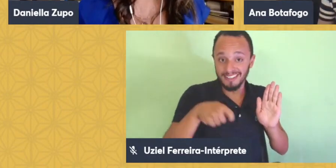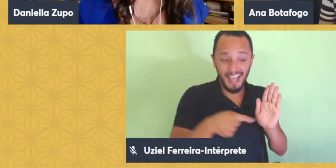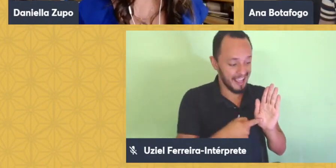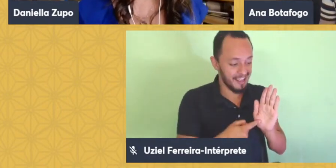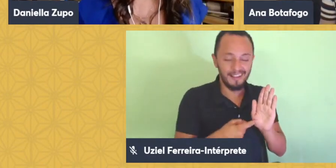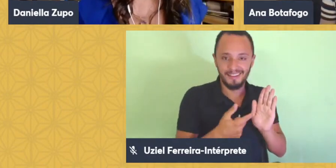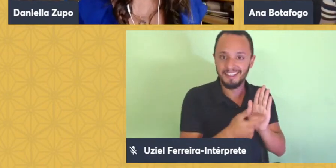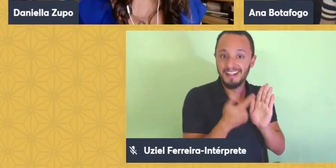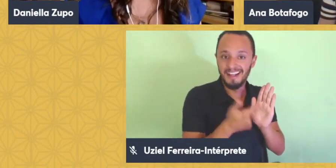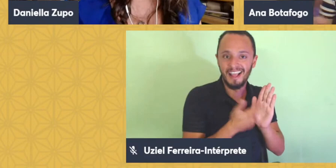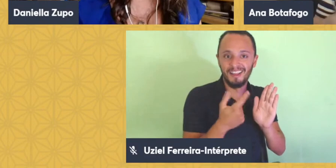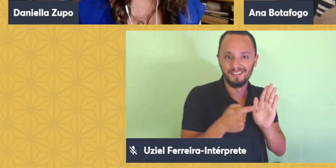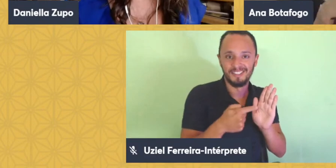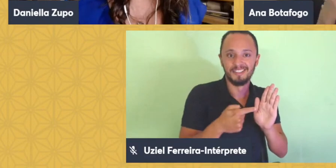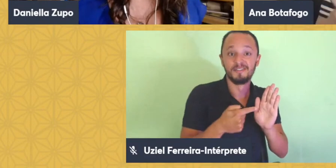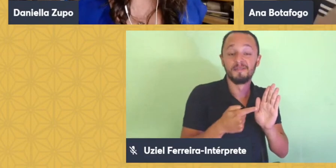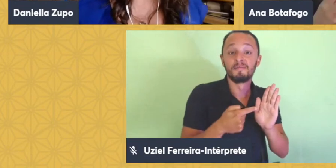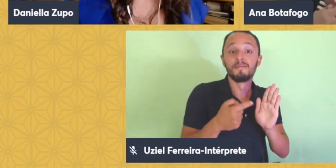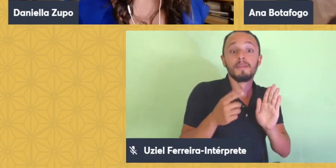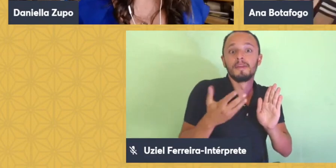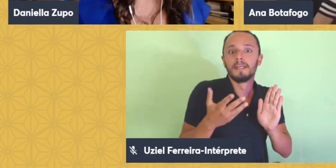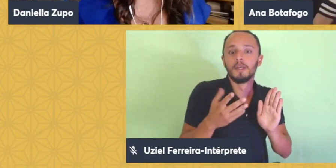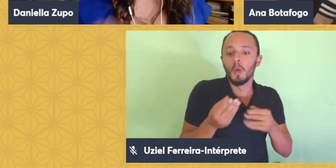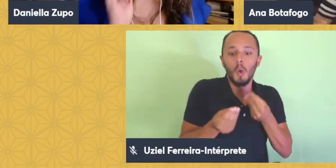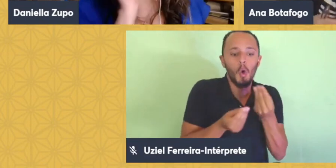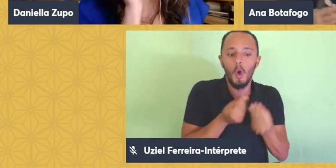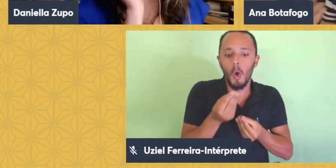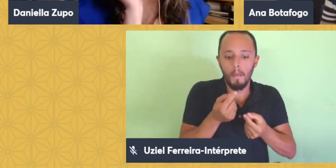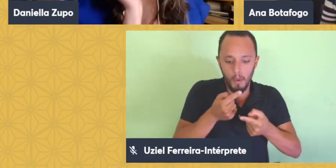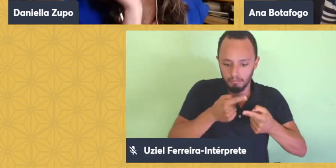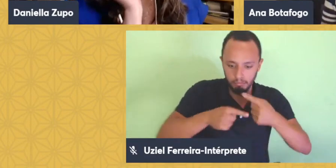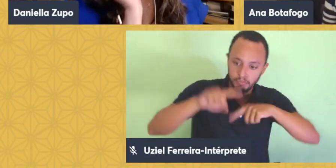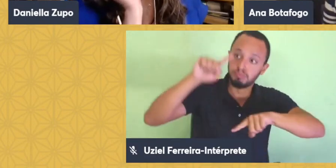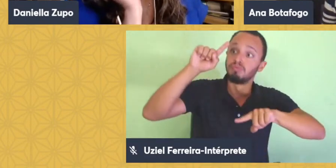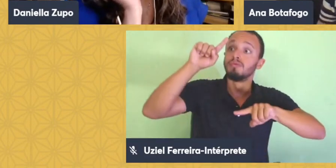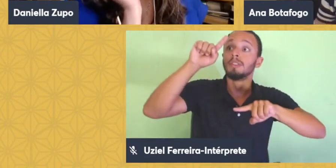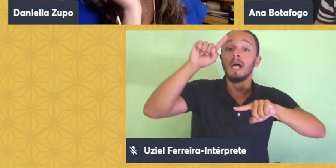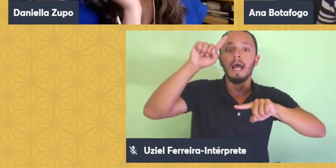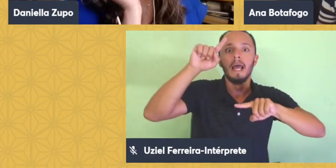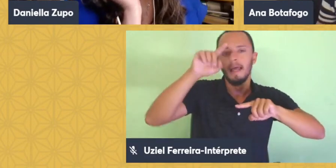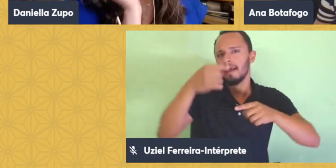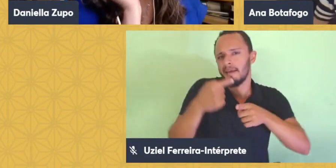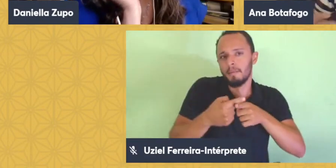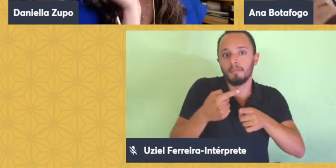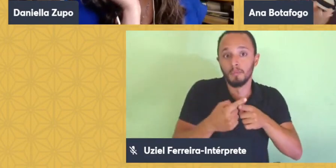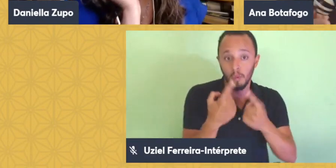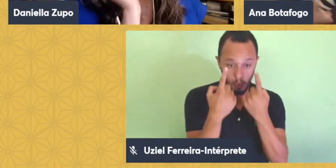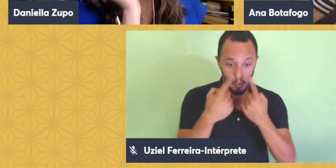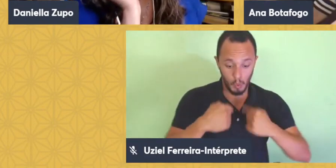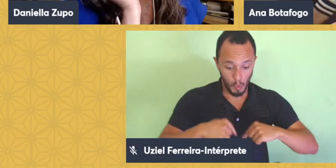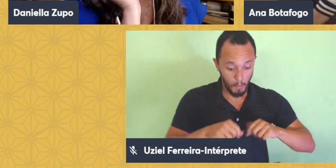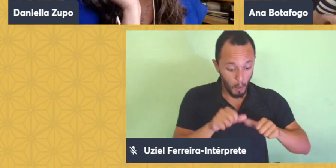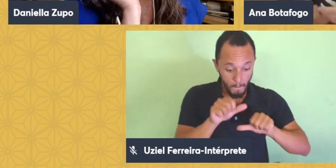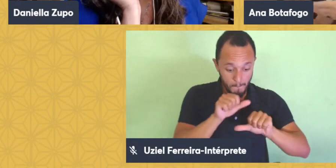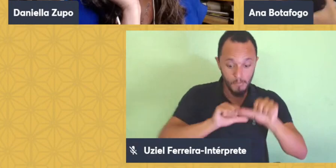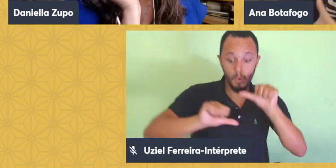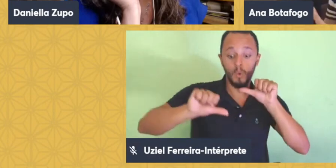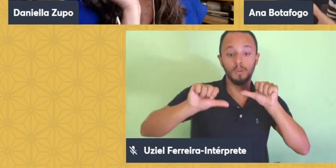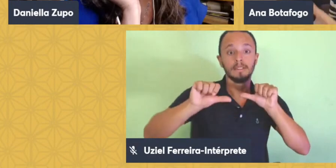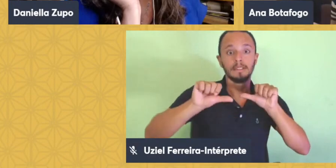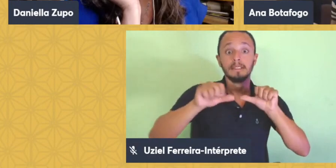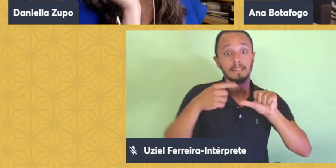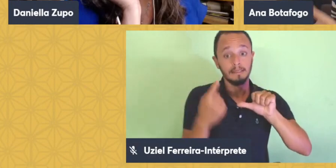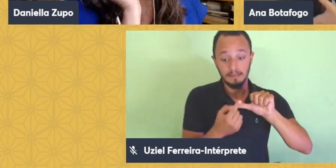então como transcender eu acho que o corpo vai mudando e a gente tem que vai vivendo e eu vou vivendo